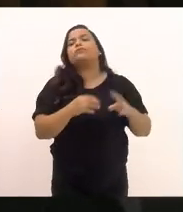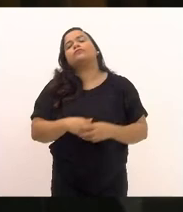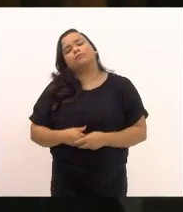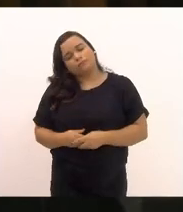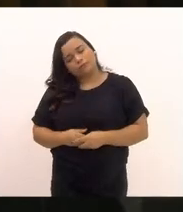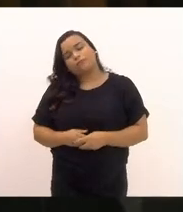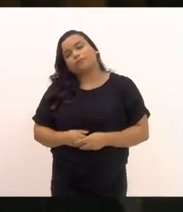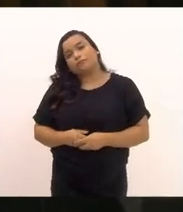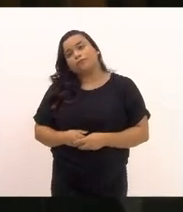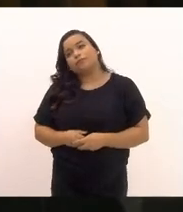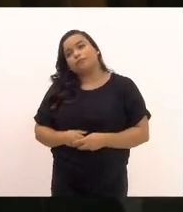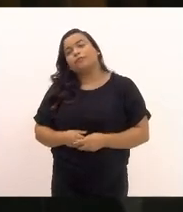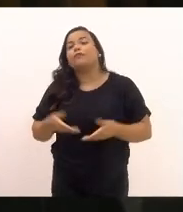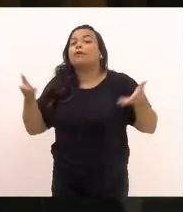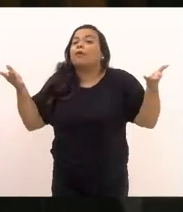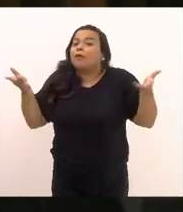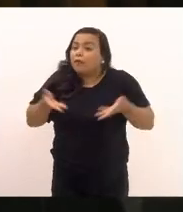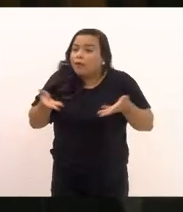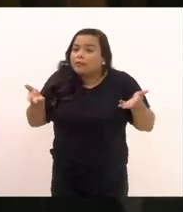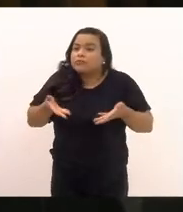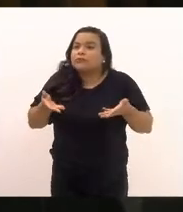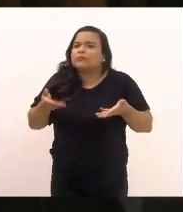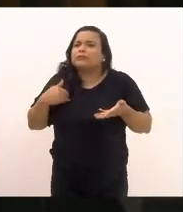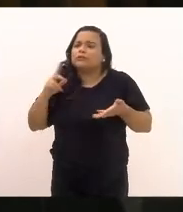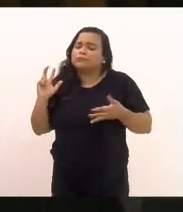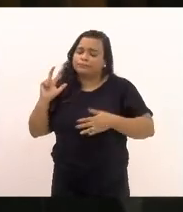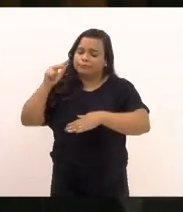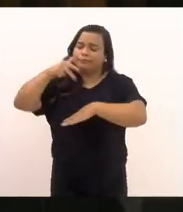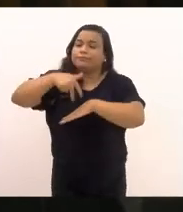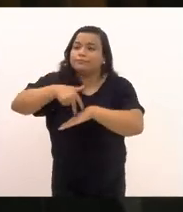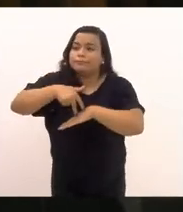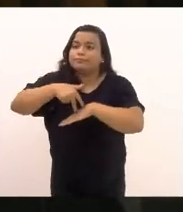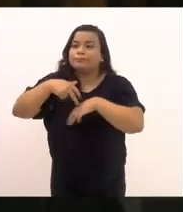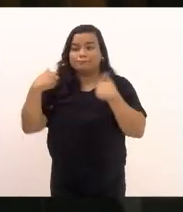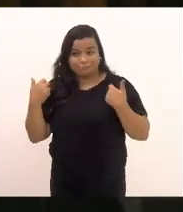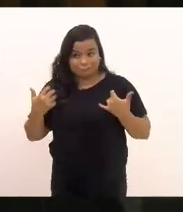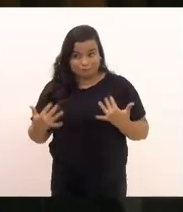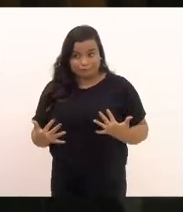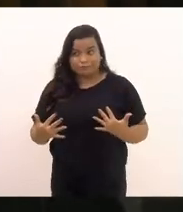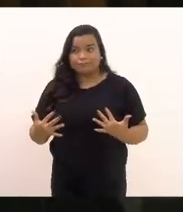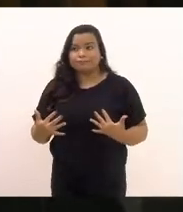população. E hoje eu venho aqui, tia Ju, para falar